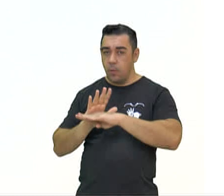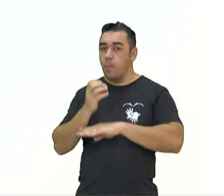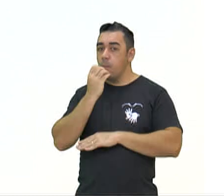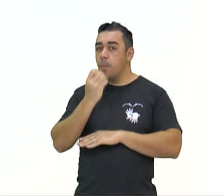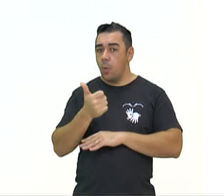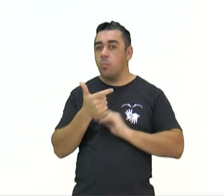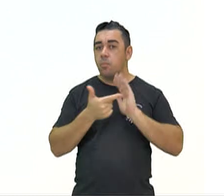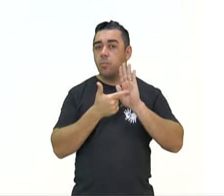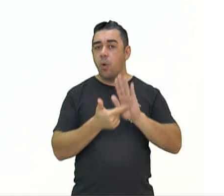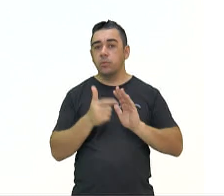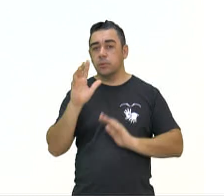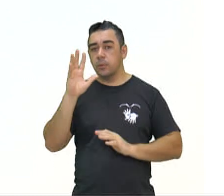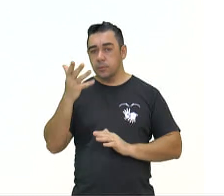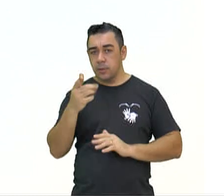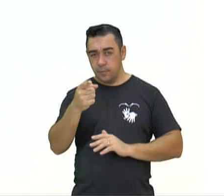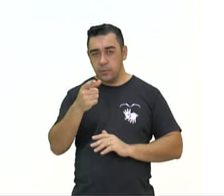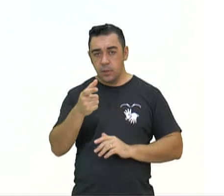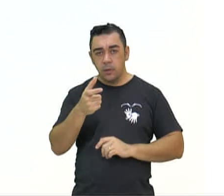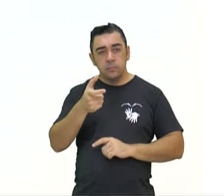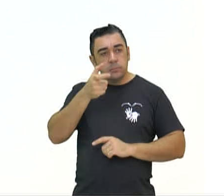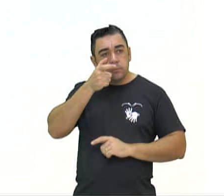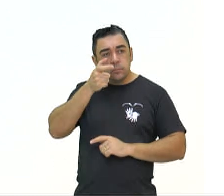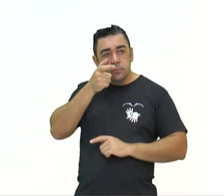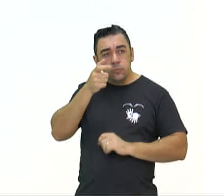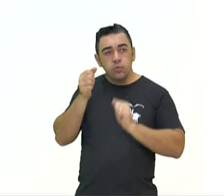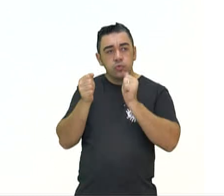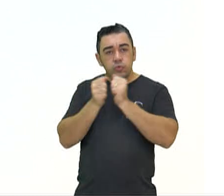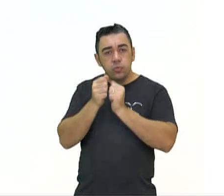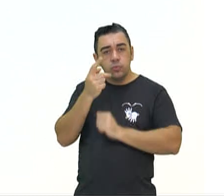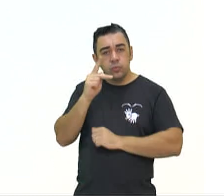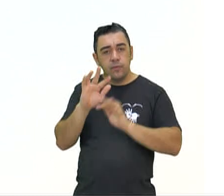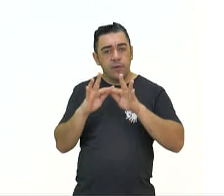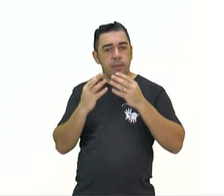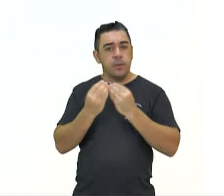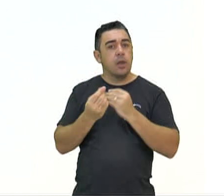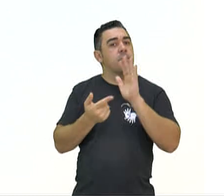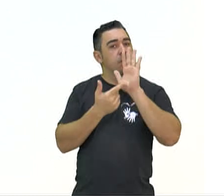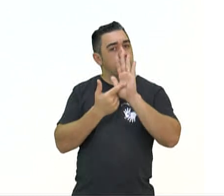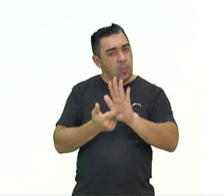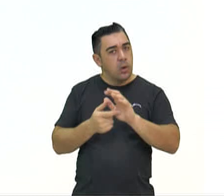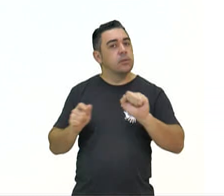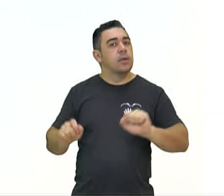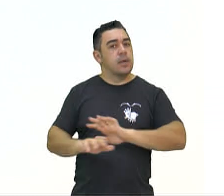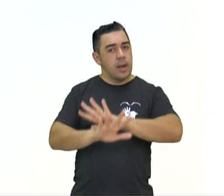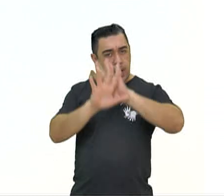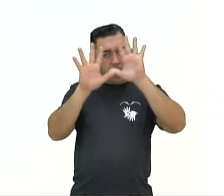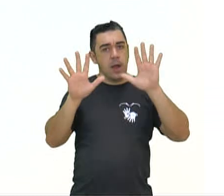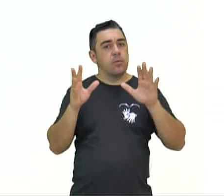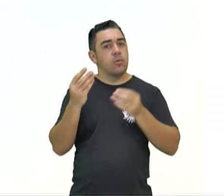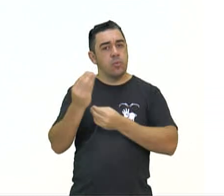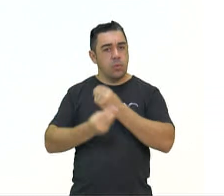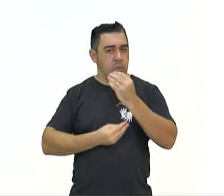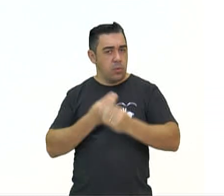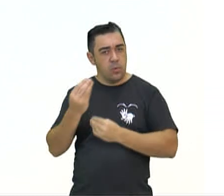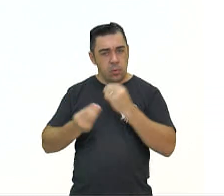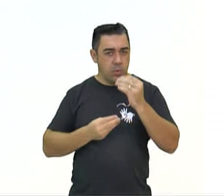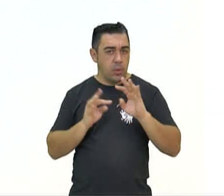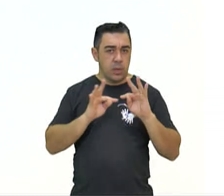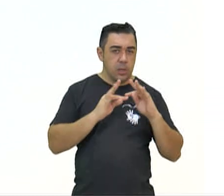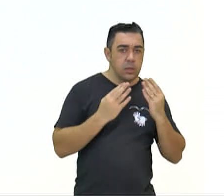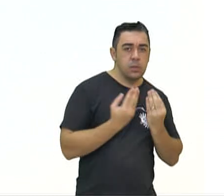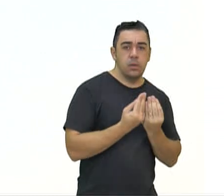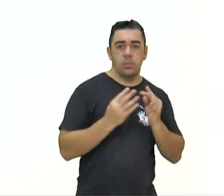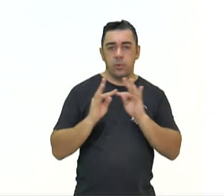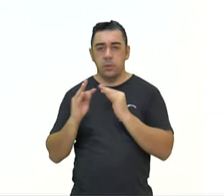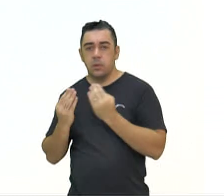família, assistam, para vocês perceberem, o filme consegue mostrar de maneira bem clara como que as tribos entram